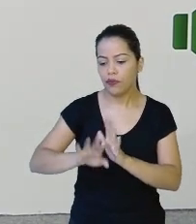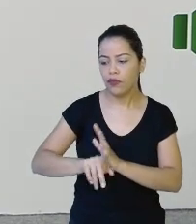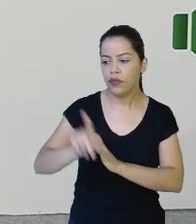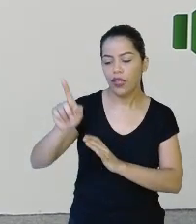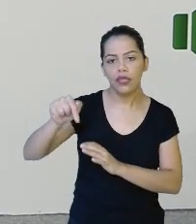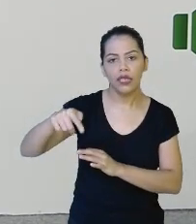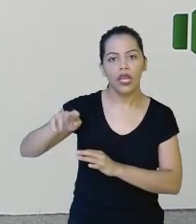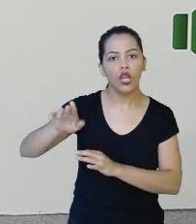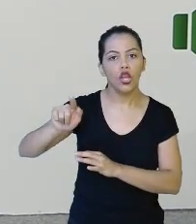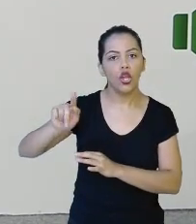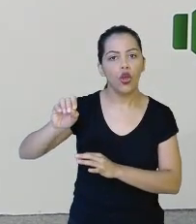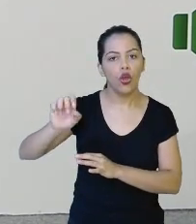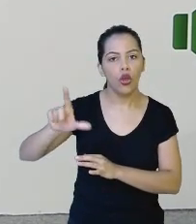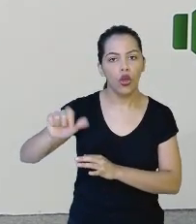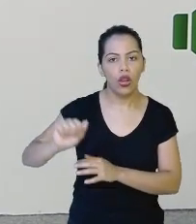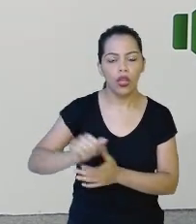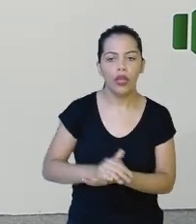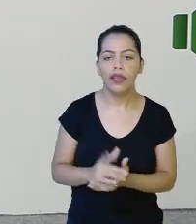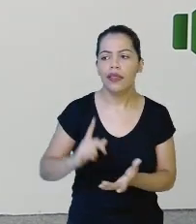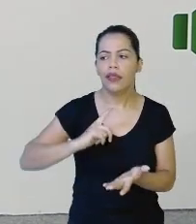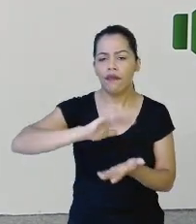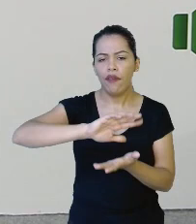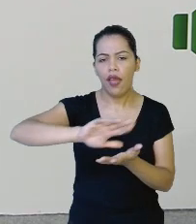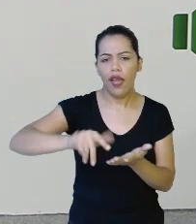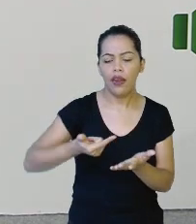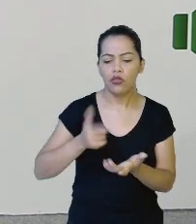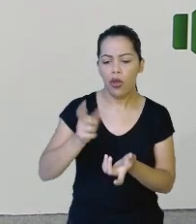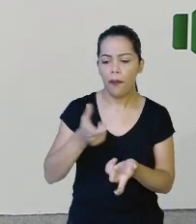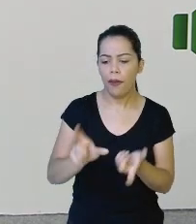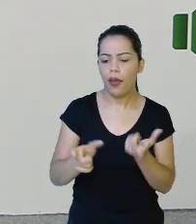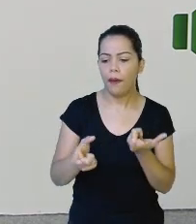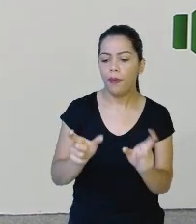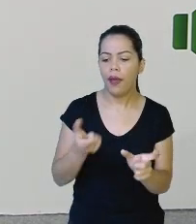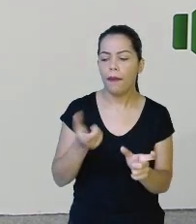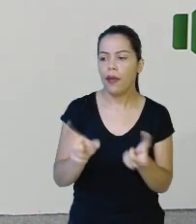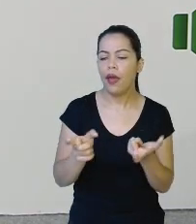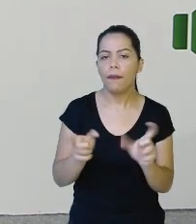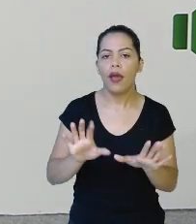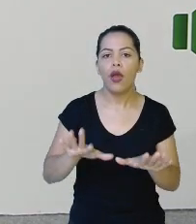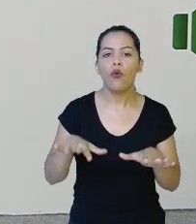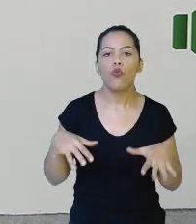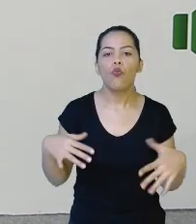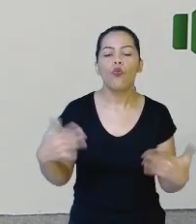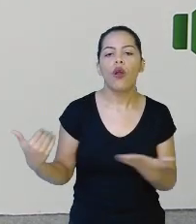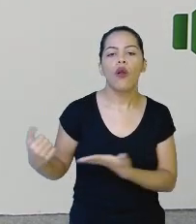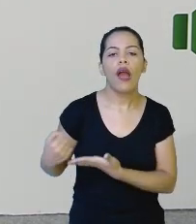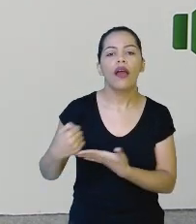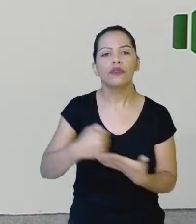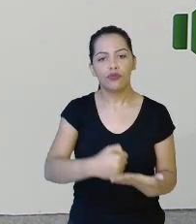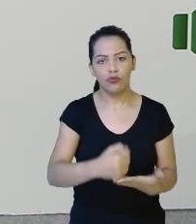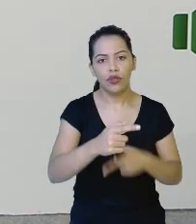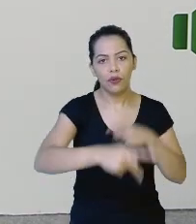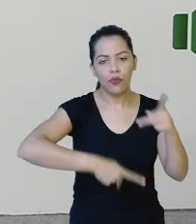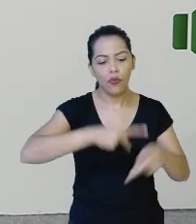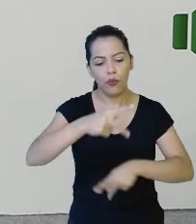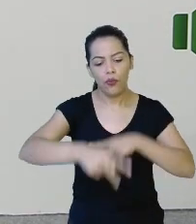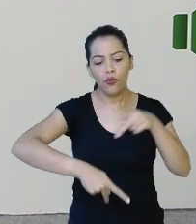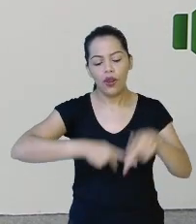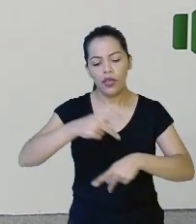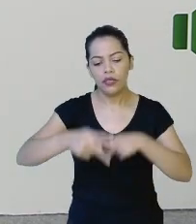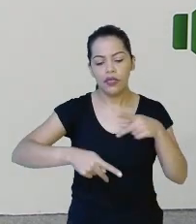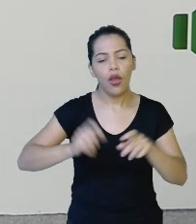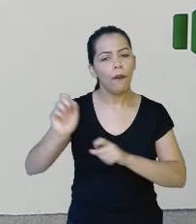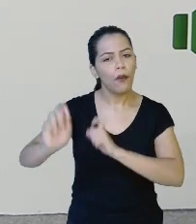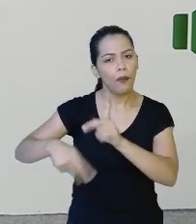Tiveram outras que aí a gente vê. Olha só. Contribuições dos povos africanos na cultura brasileira. Os povos